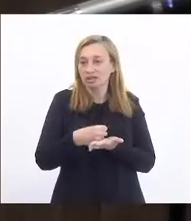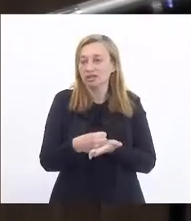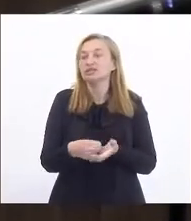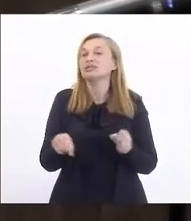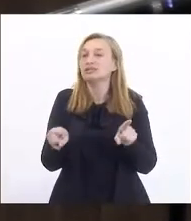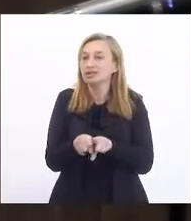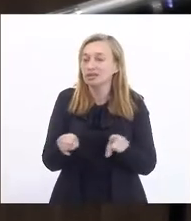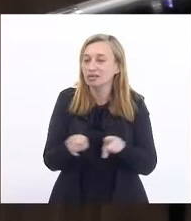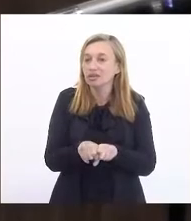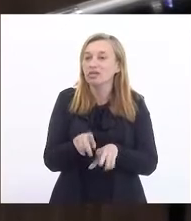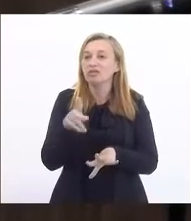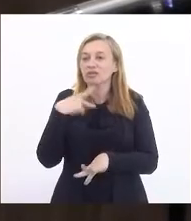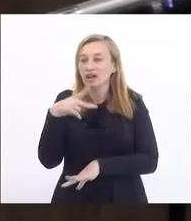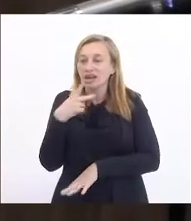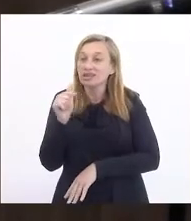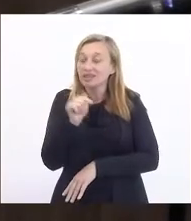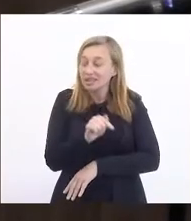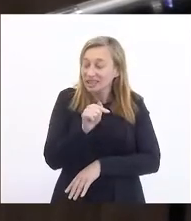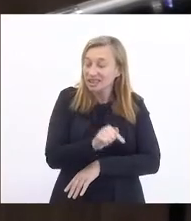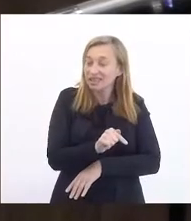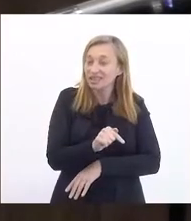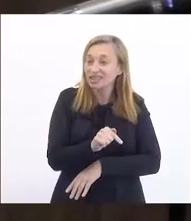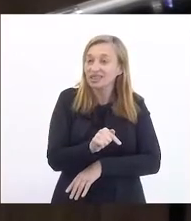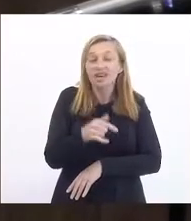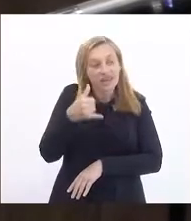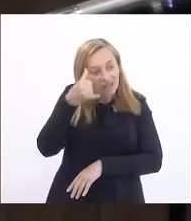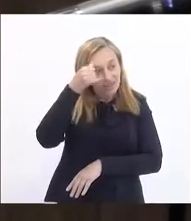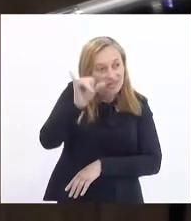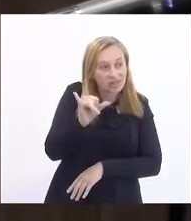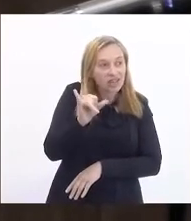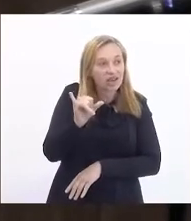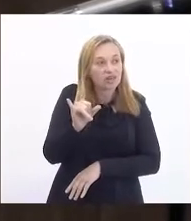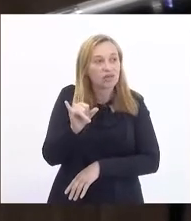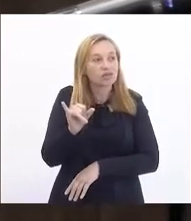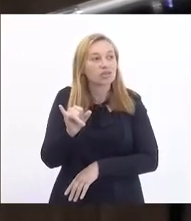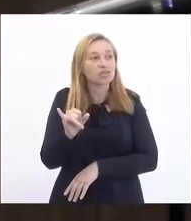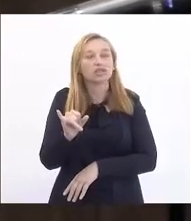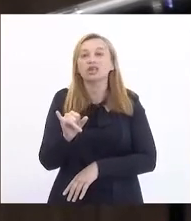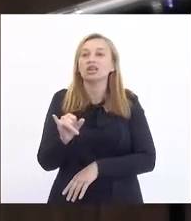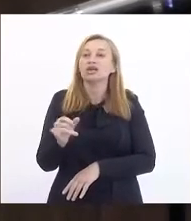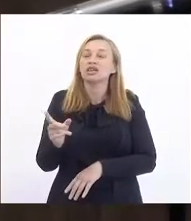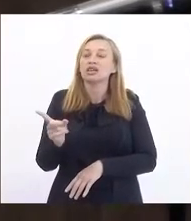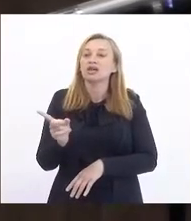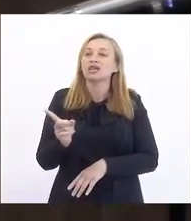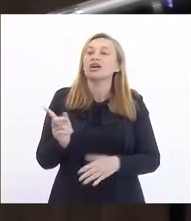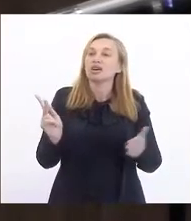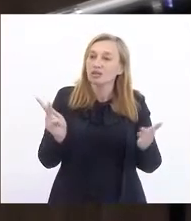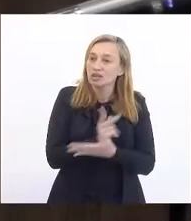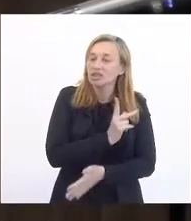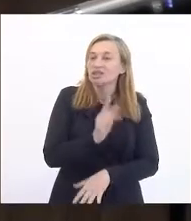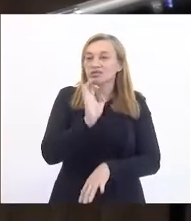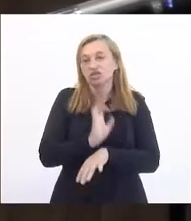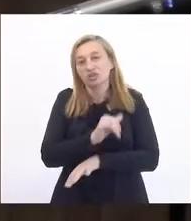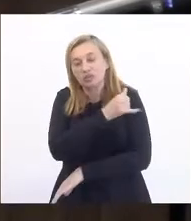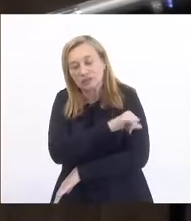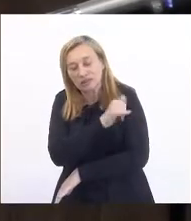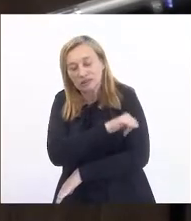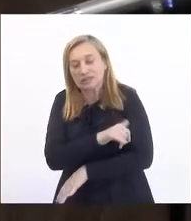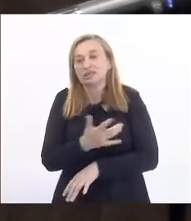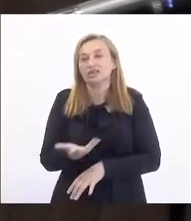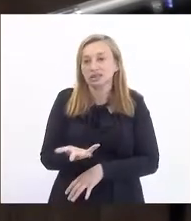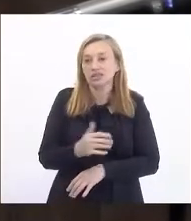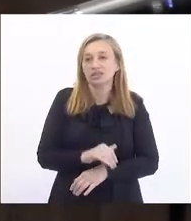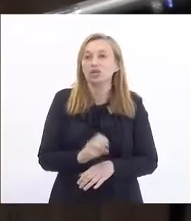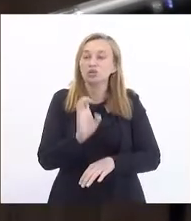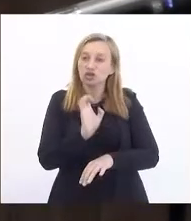sobretudo como foi colocado aqui evitar o que vem de forma rotineira acontecendo no estado do Rio de Janeiro é o